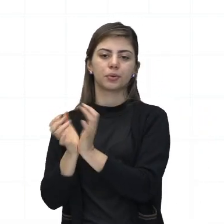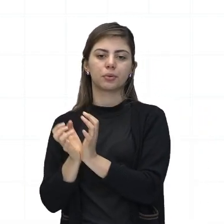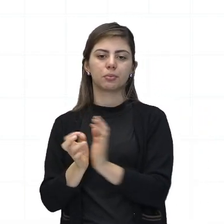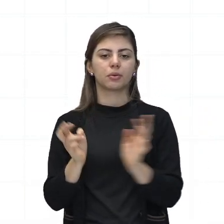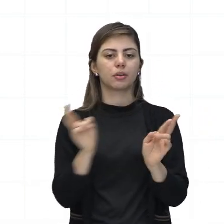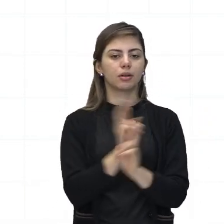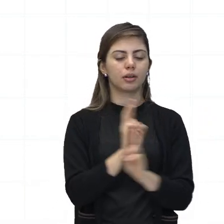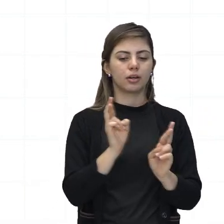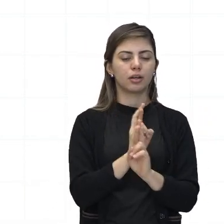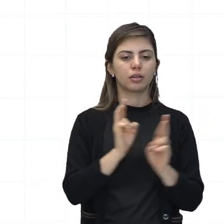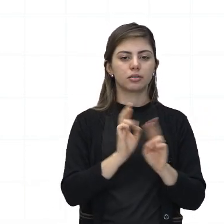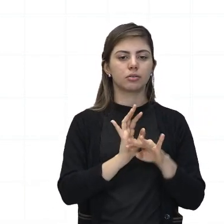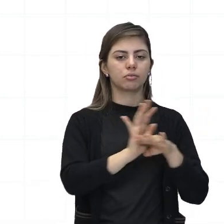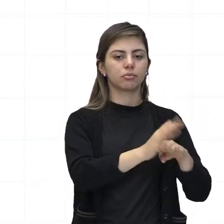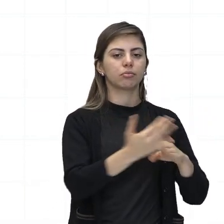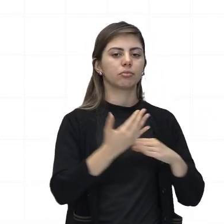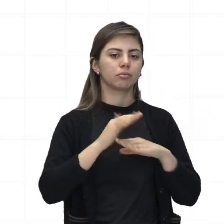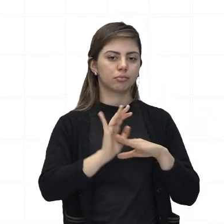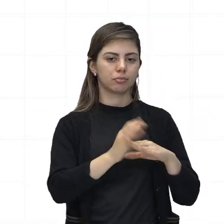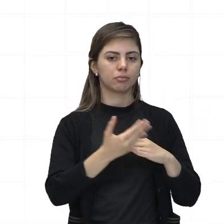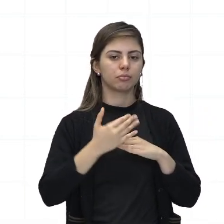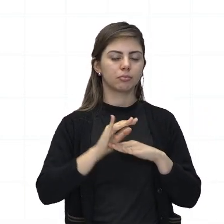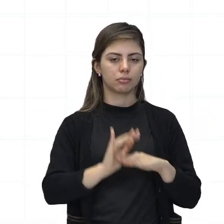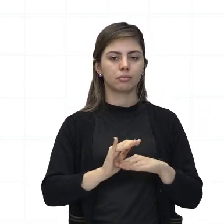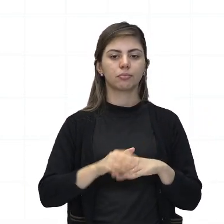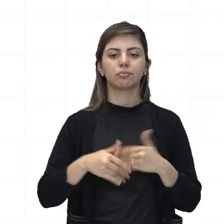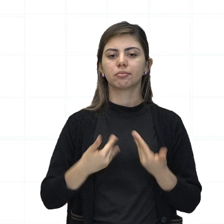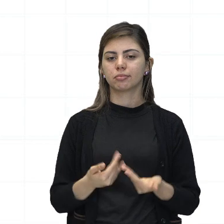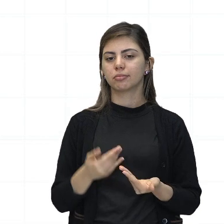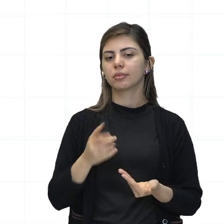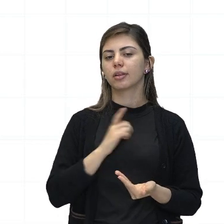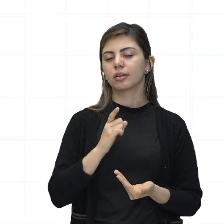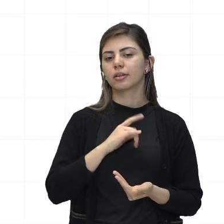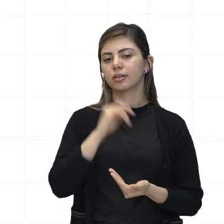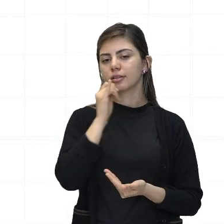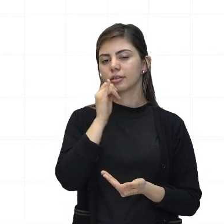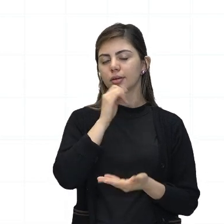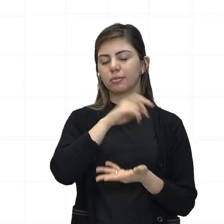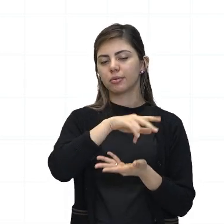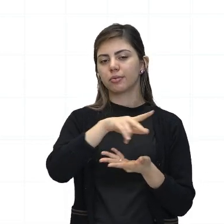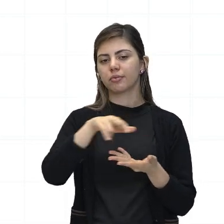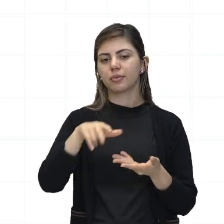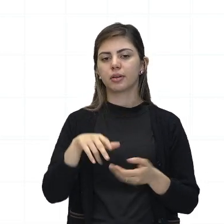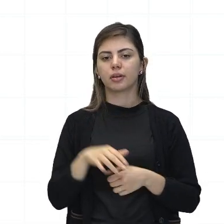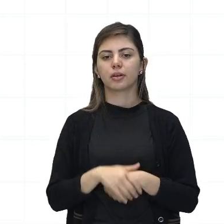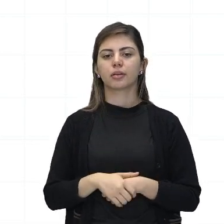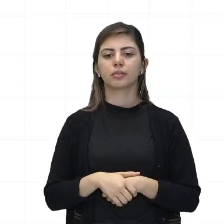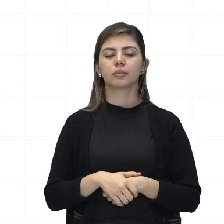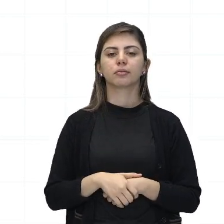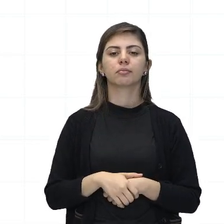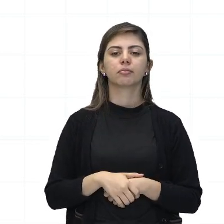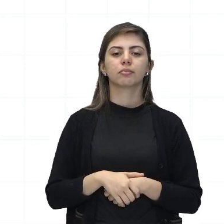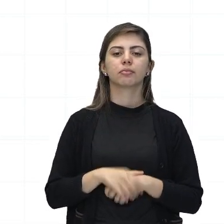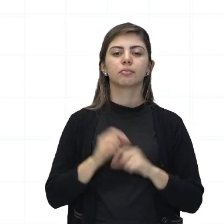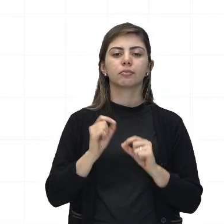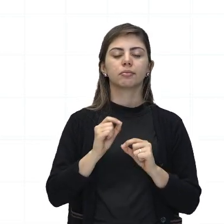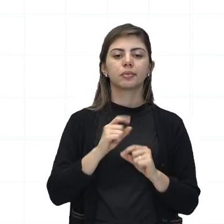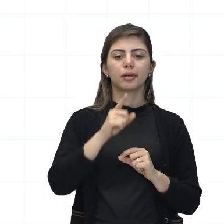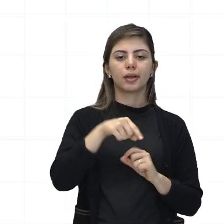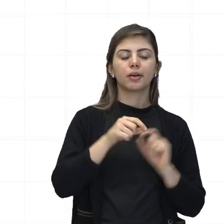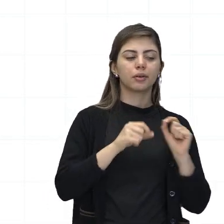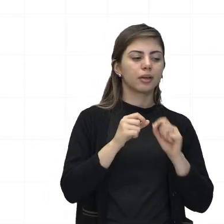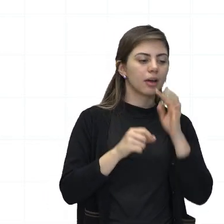se beneficiam, né? E aí nós temos vários exemplos. Polinização, em que as flores